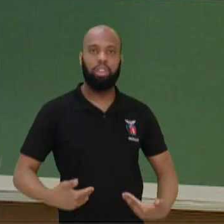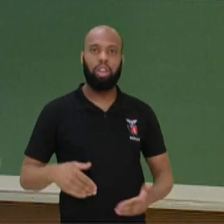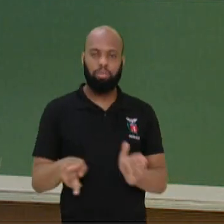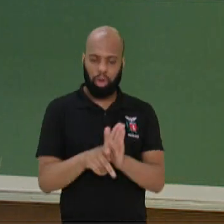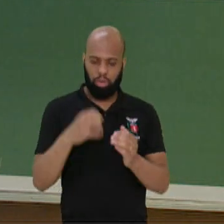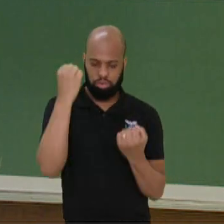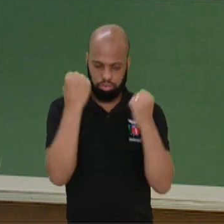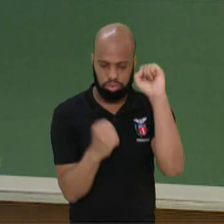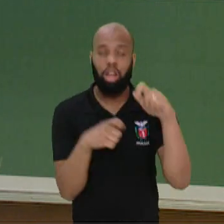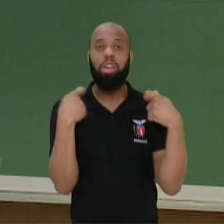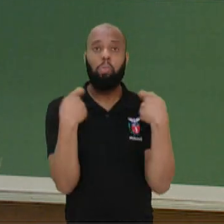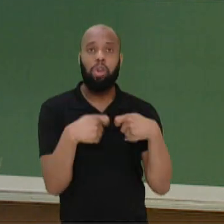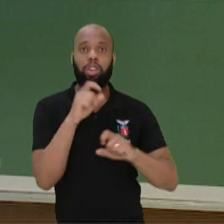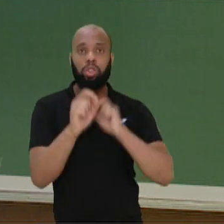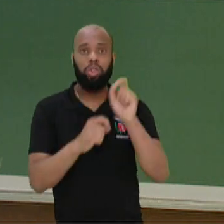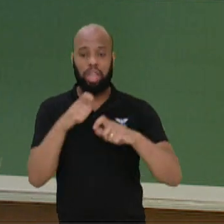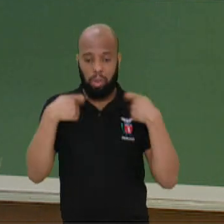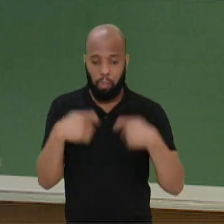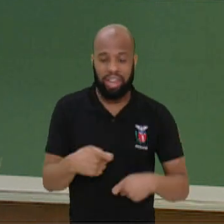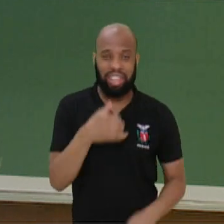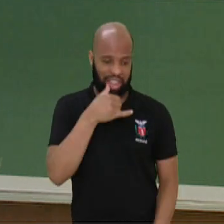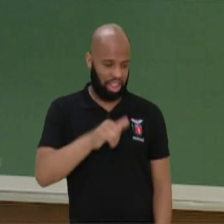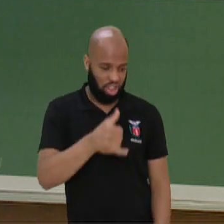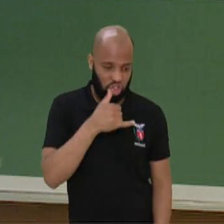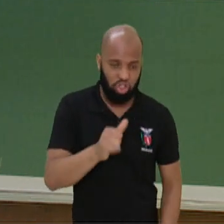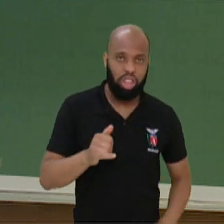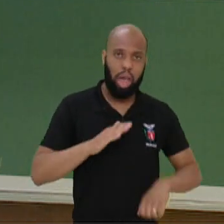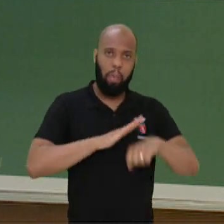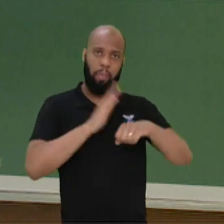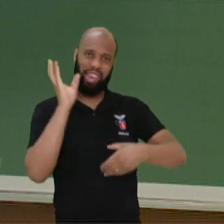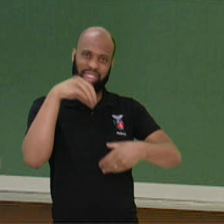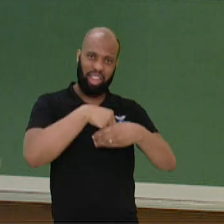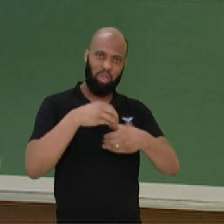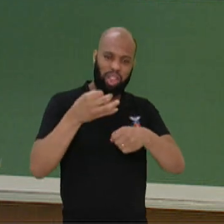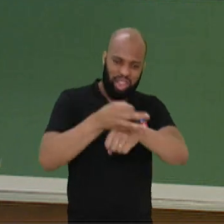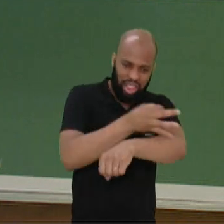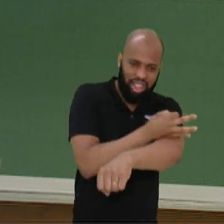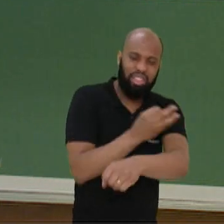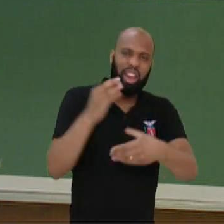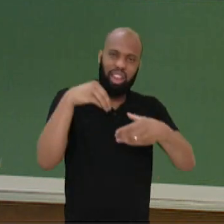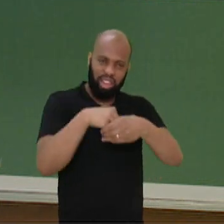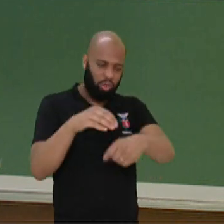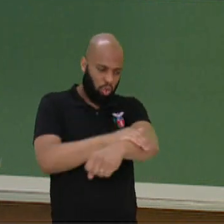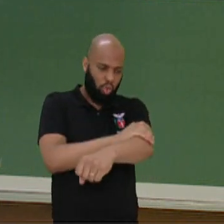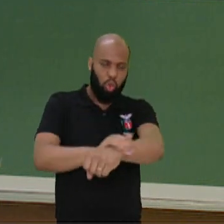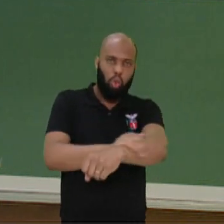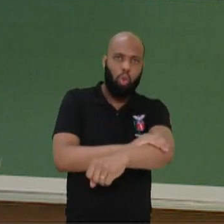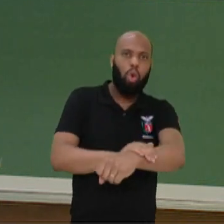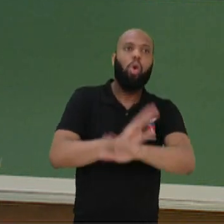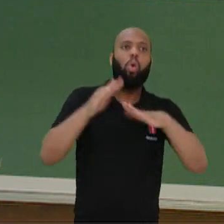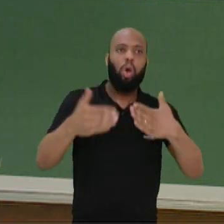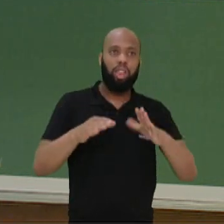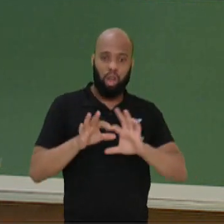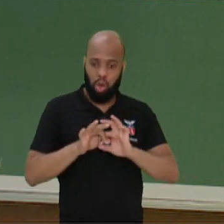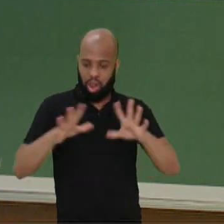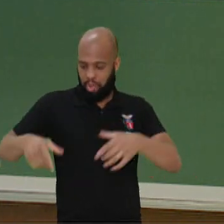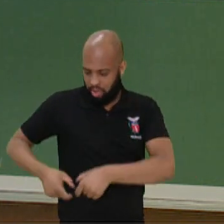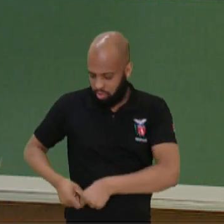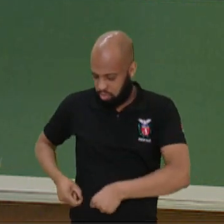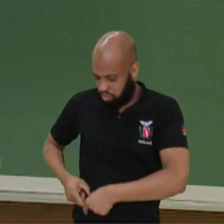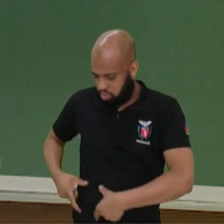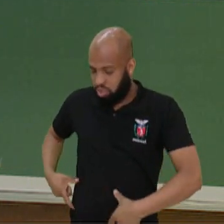existe uma necessidade de uma maior quantidade de energia nas células musculares, então o pâncreas vai liberar o glucagon